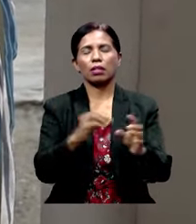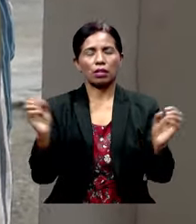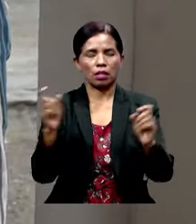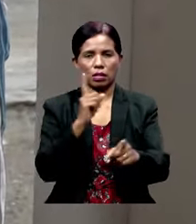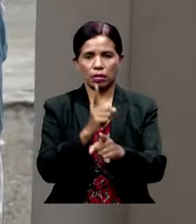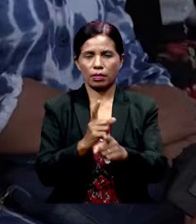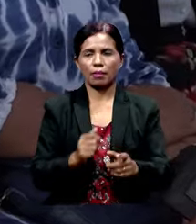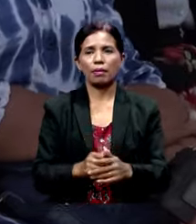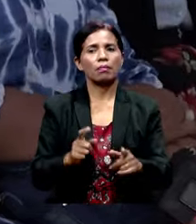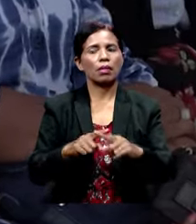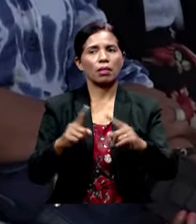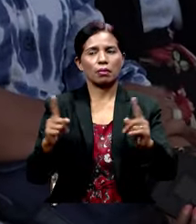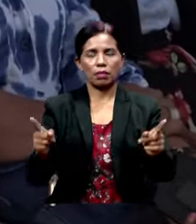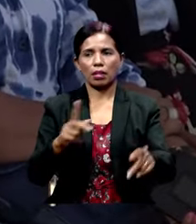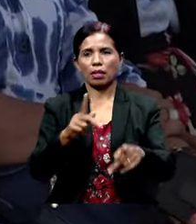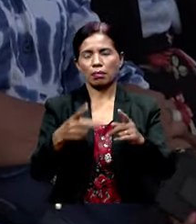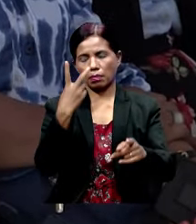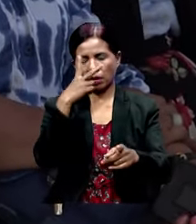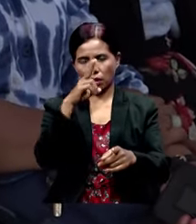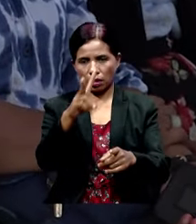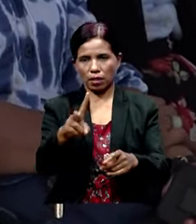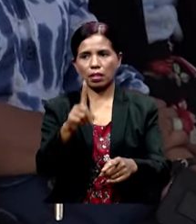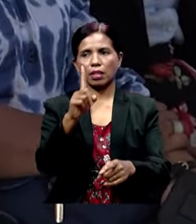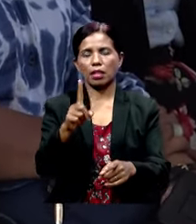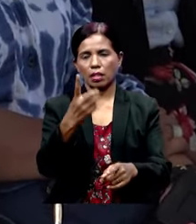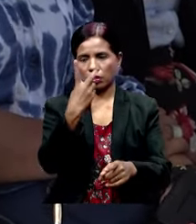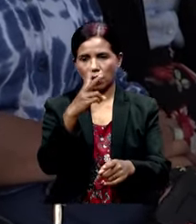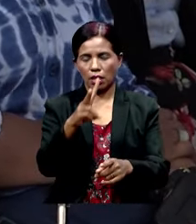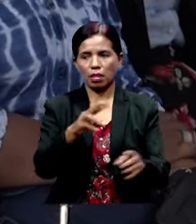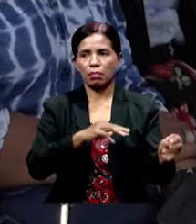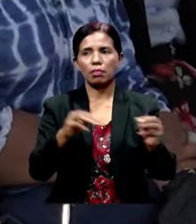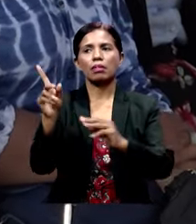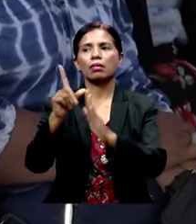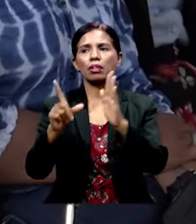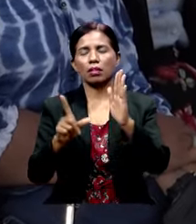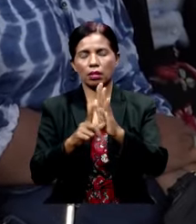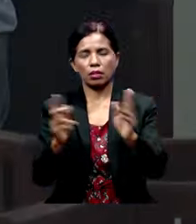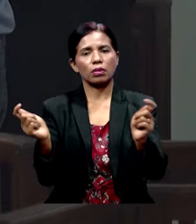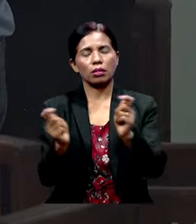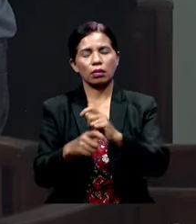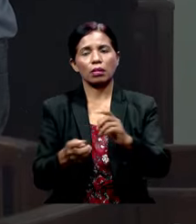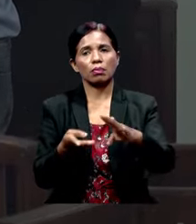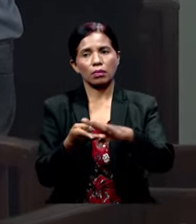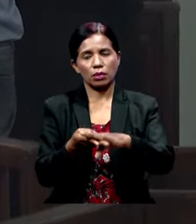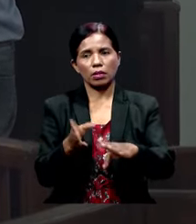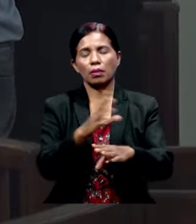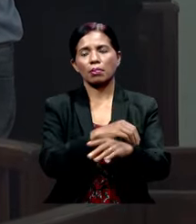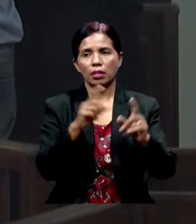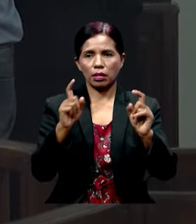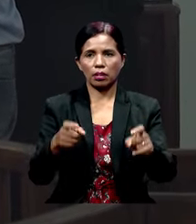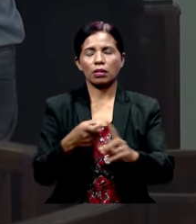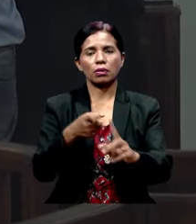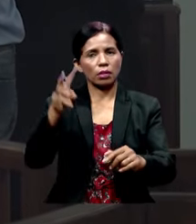endereço. Mai bem, tu irsassim bem ir ao consulado ida a tuhalo alteração ba conta bancária precisa e autorização